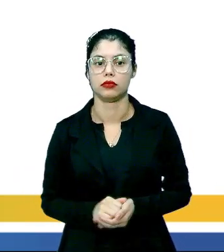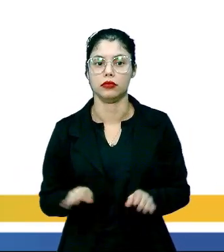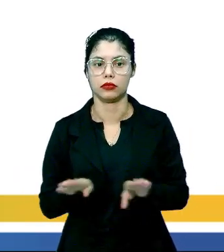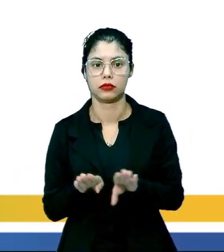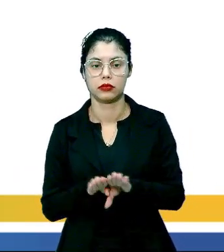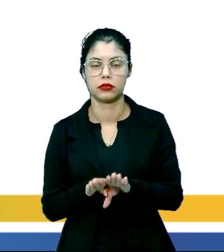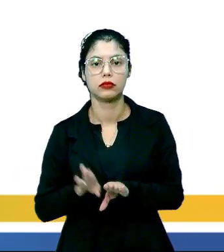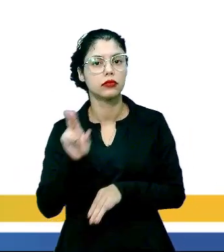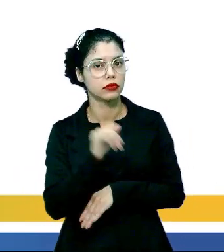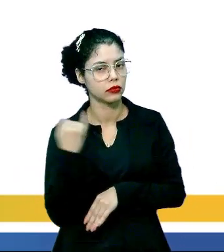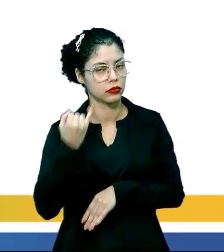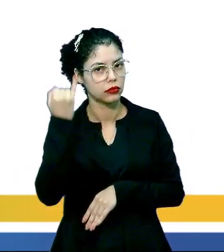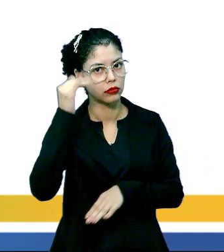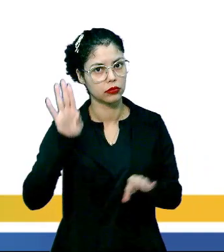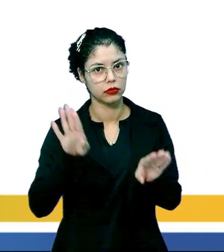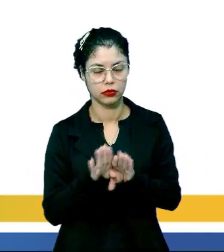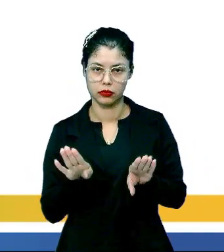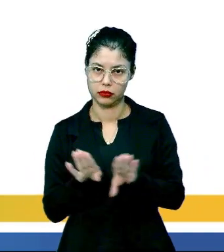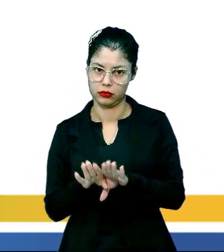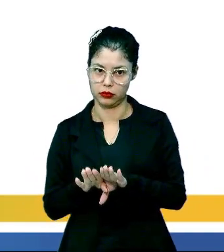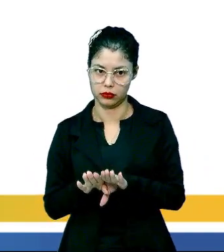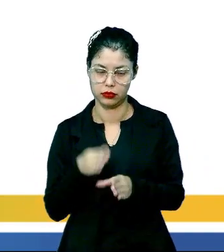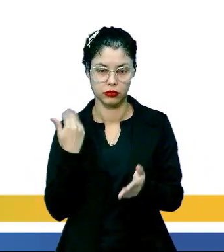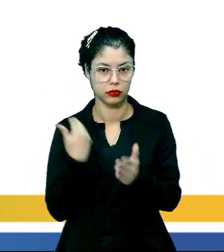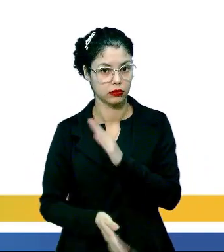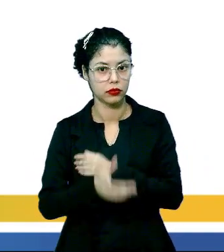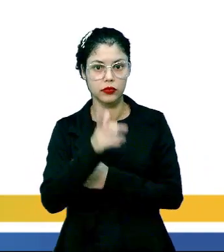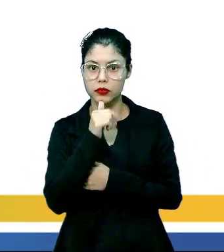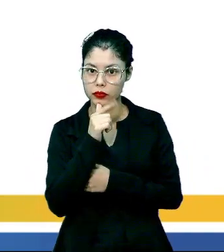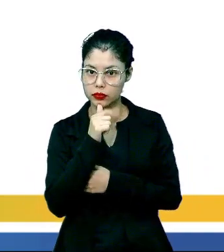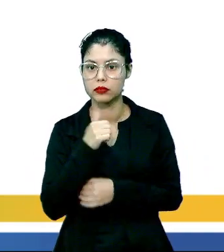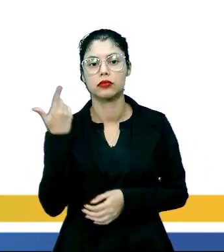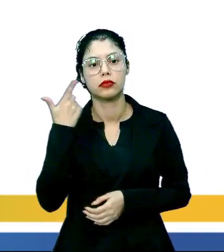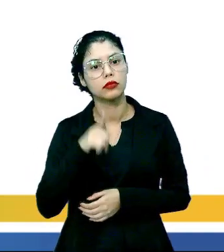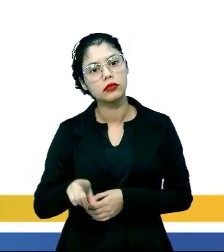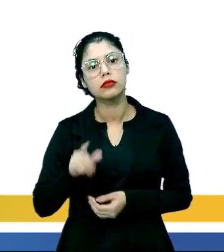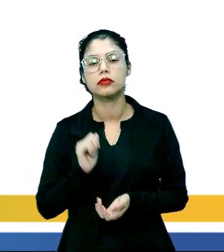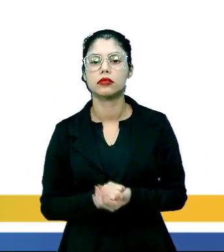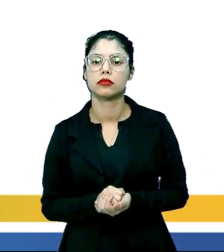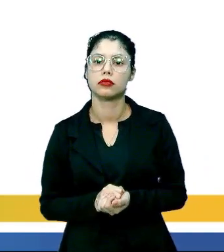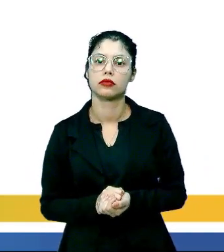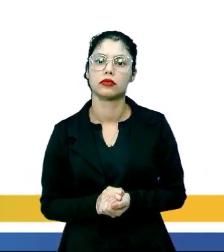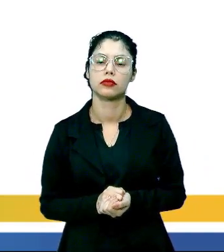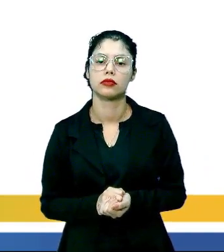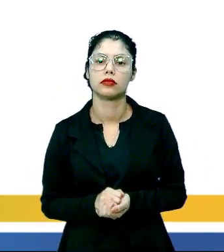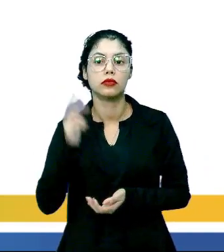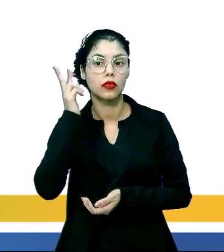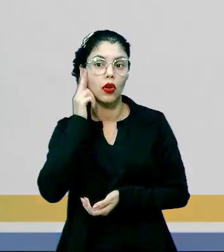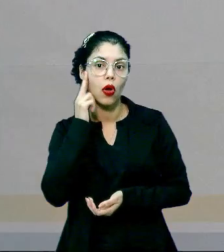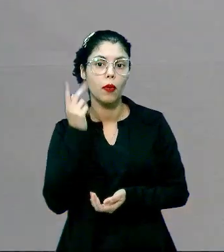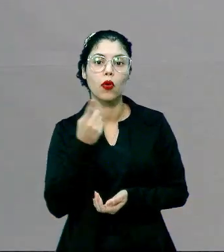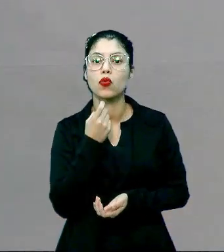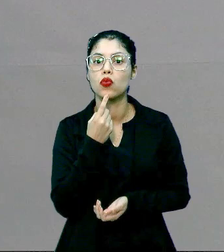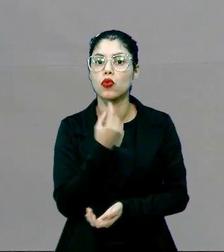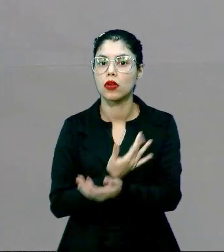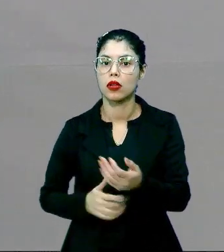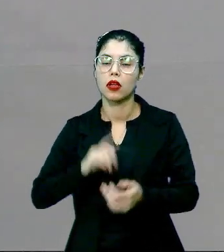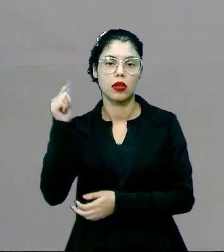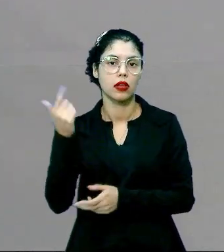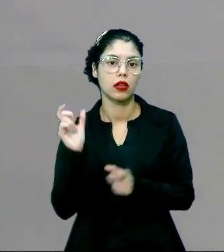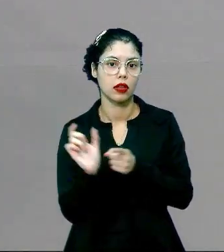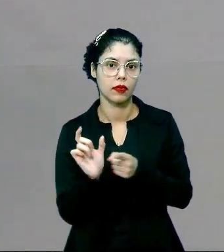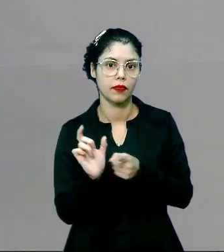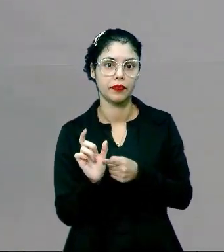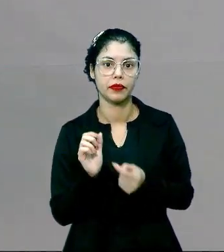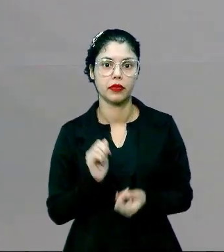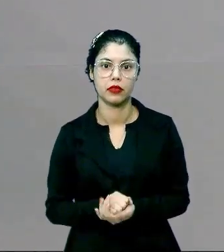hormônio é importante pois evita a perda exagerada de água e garante a osmolaridade normal do sangue. Em outras